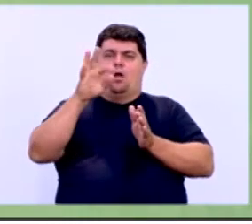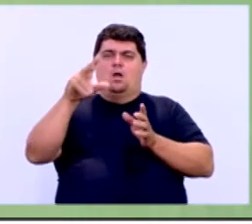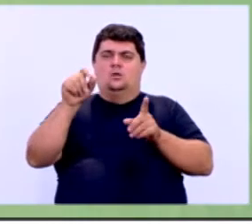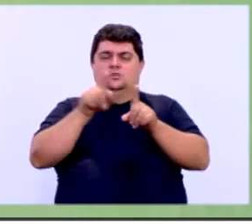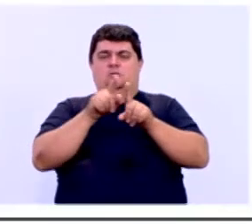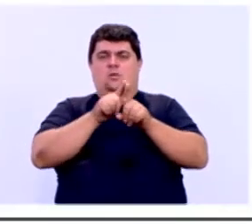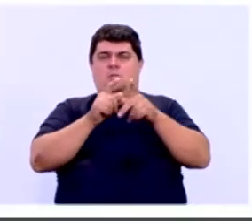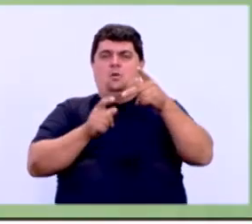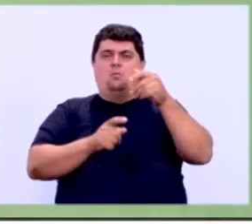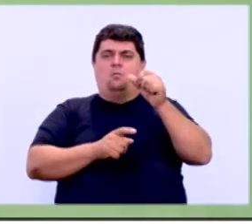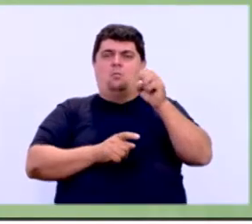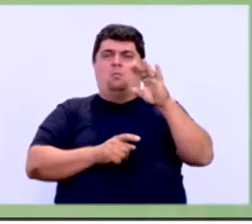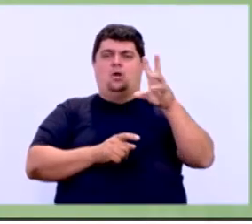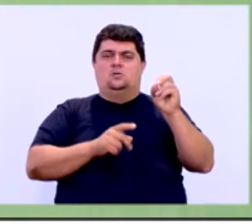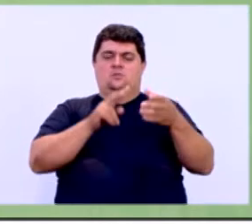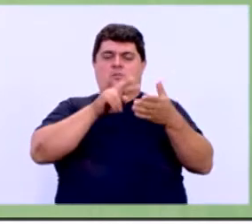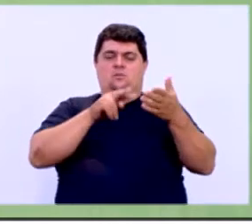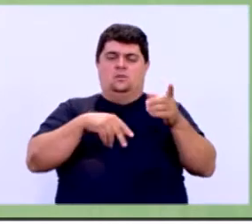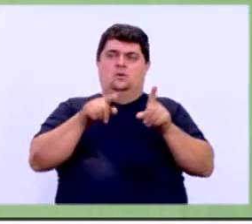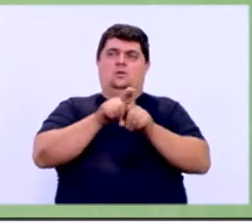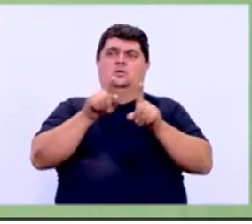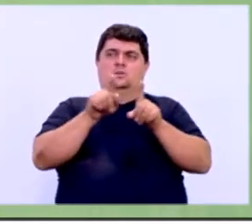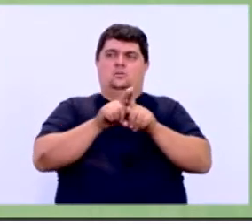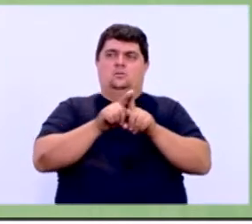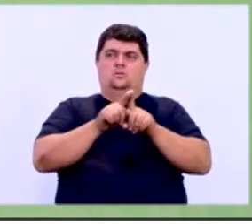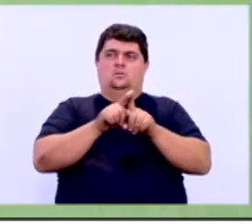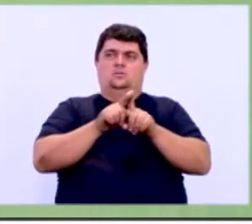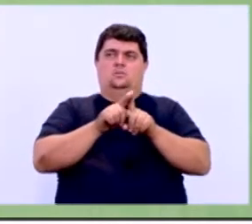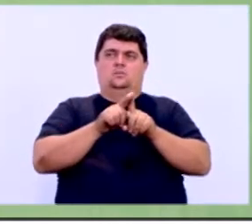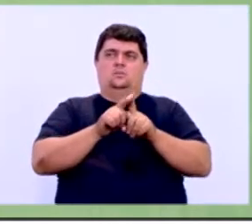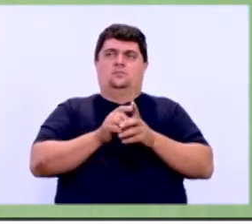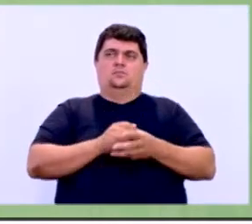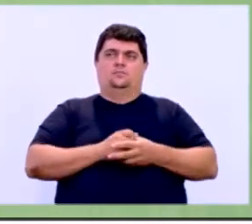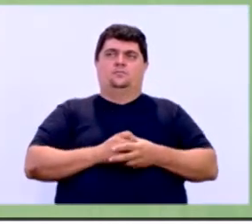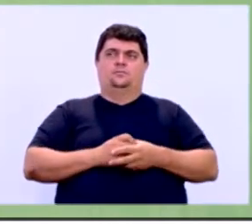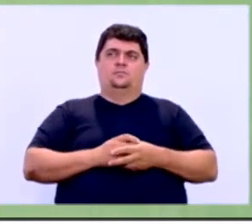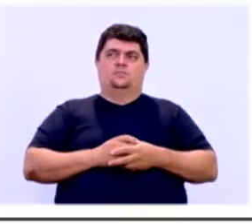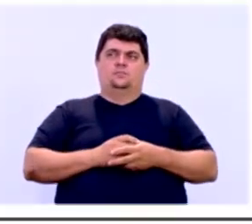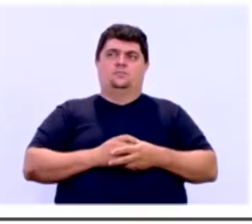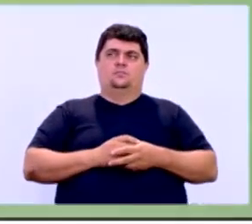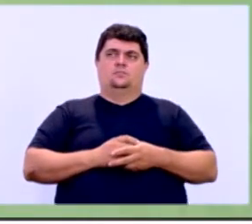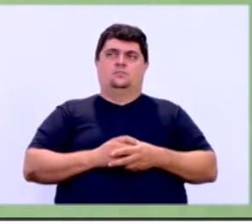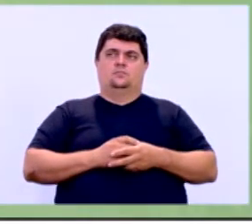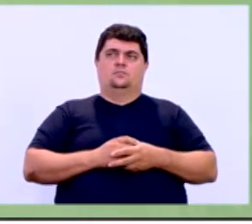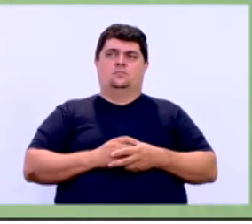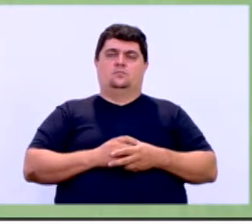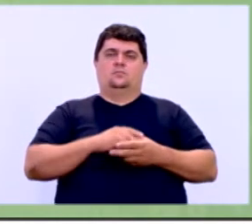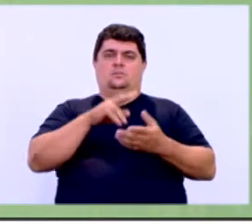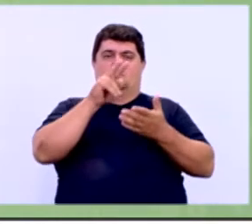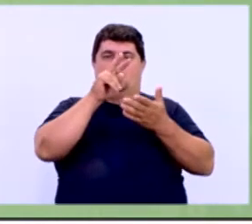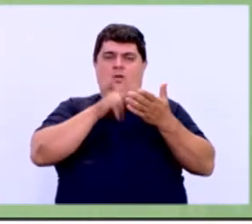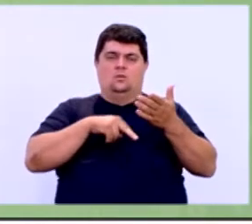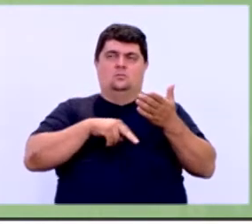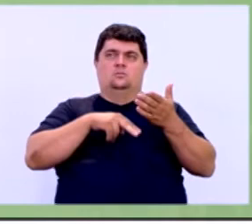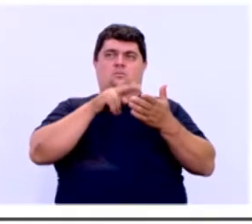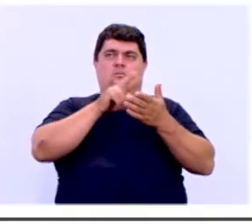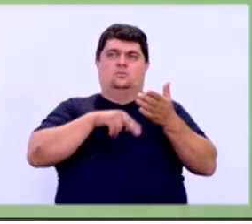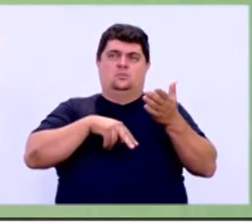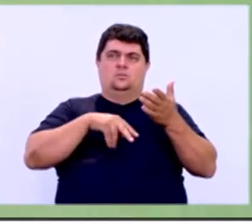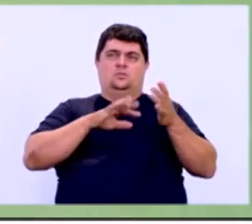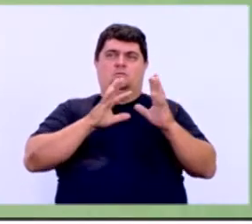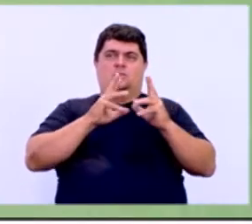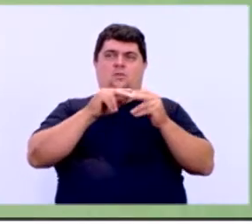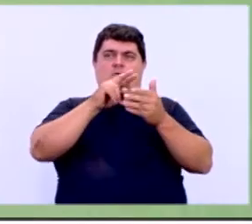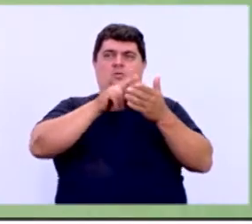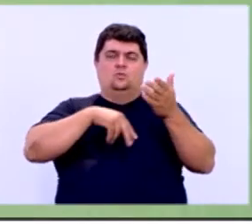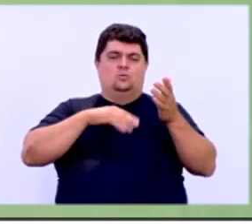organização, também deem uma lida, tá? deem uma lida acerca desses